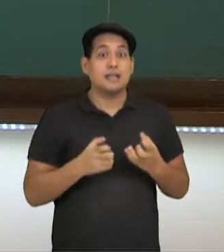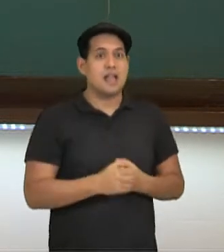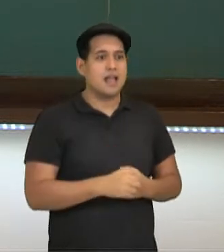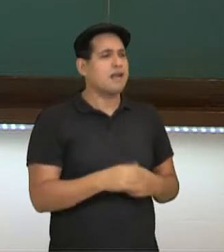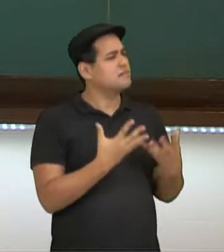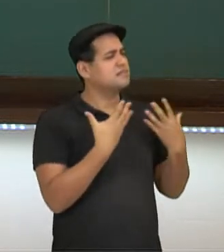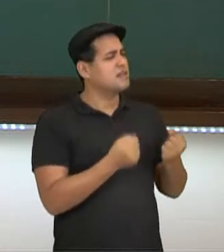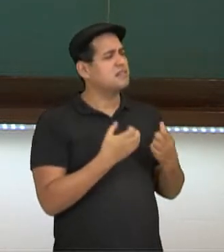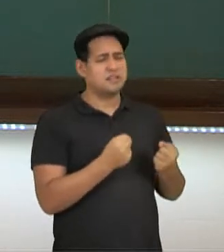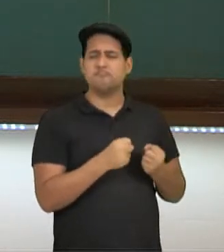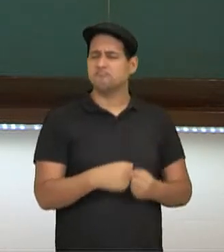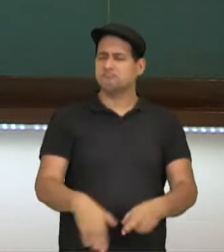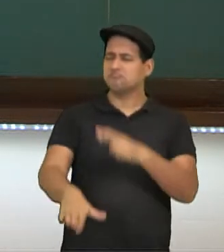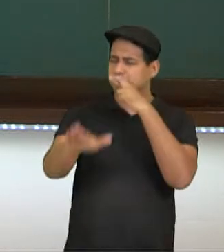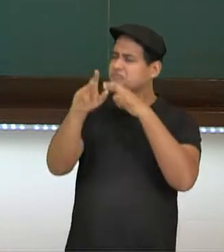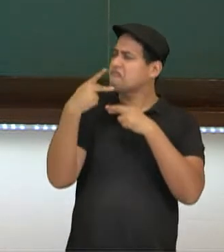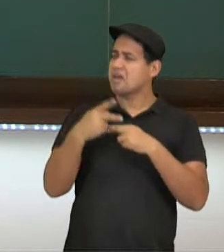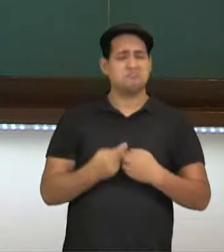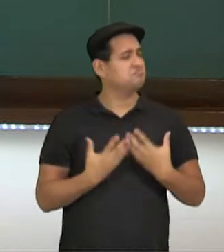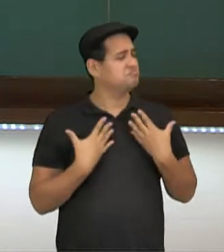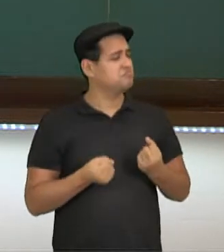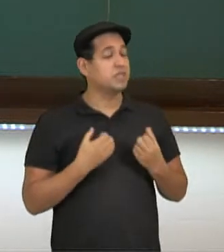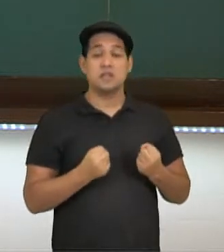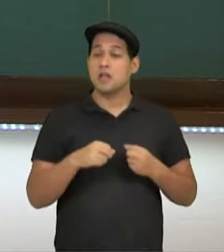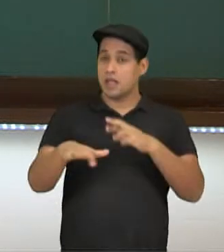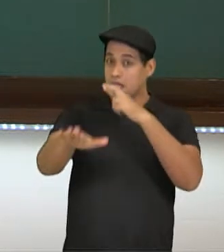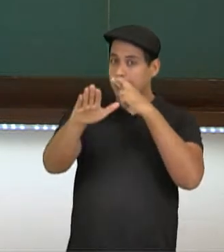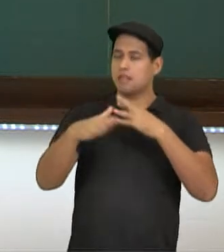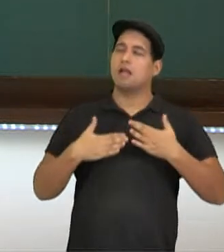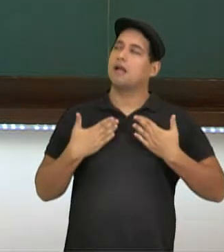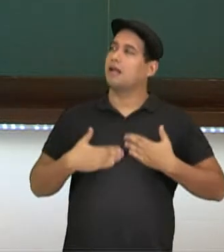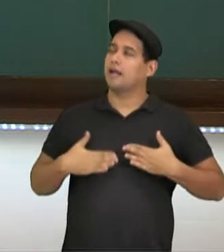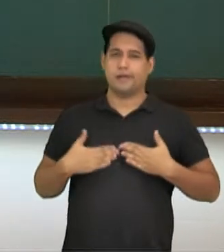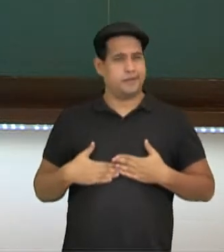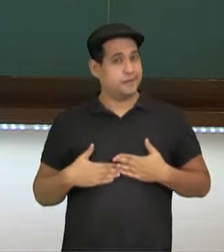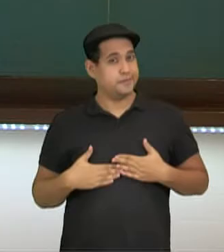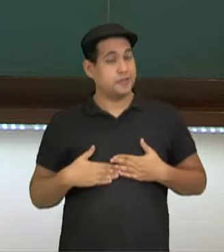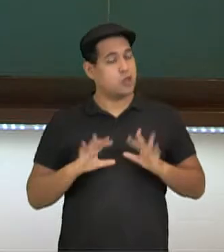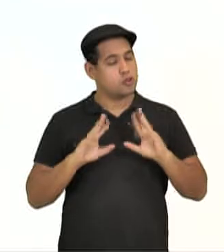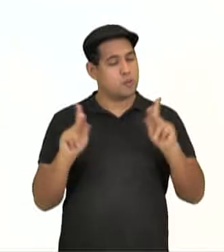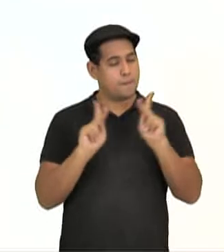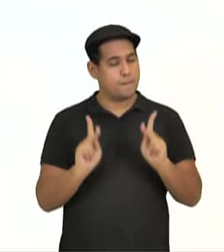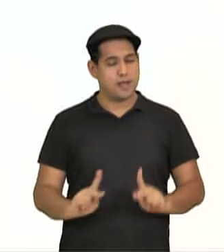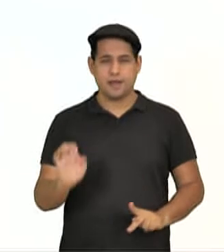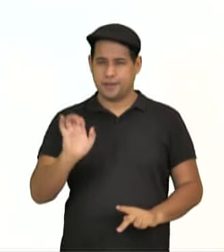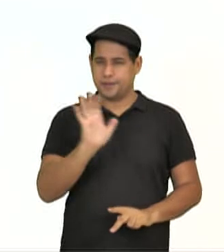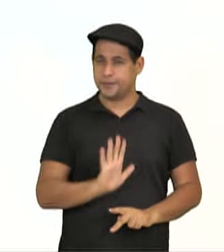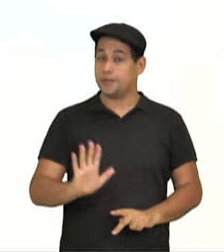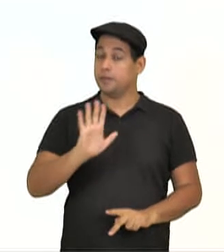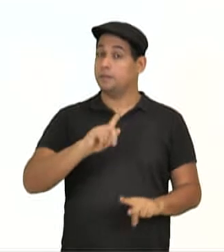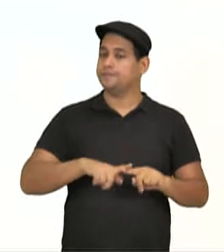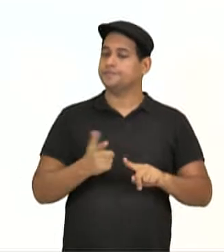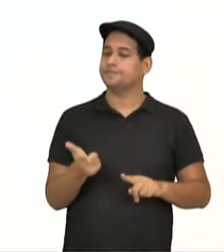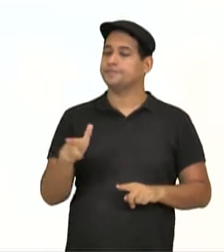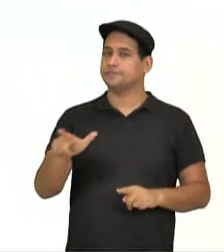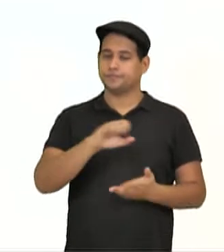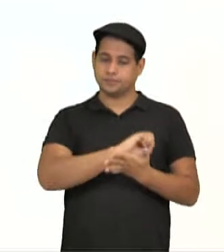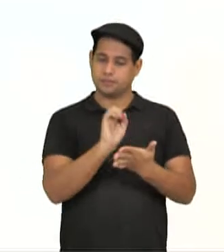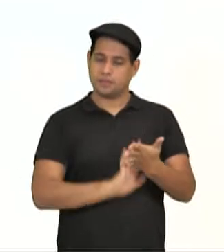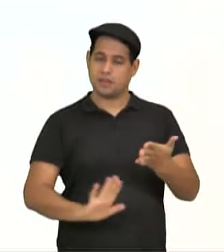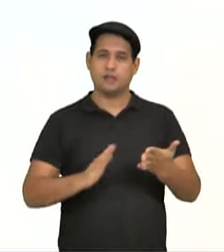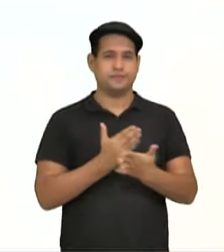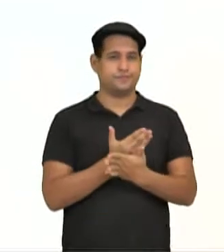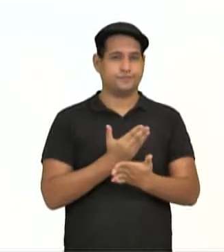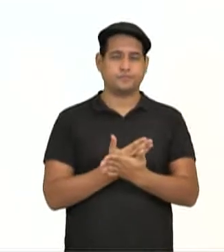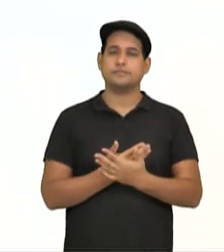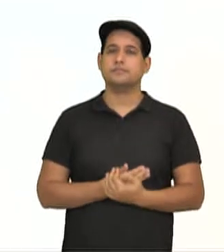acalmar. Ele ia parar e ia ficar tudo à paz na Europa. Mas vamos então para mais uma atividade da nossa aula de